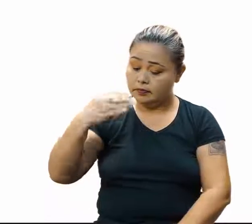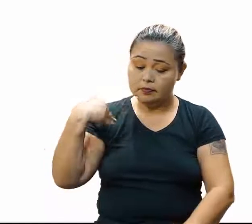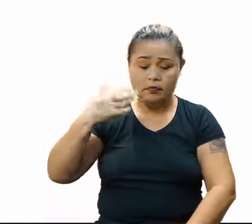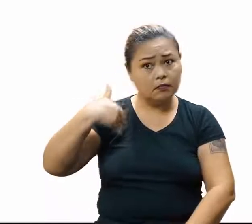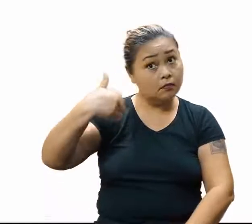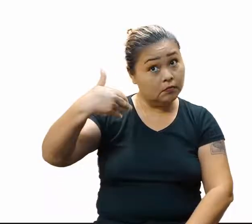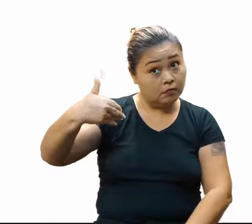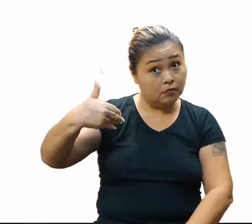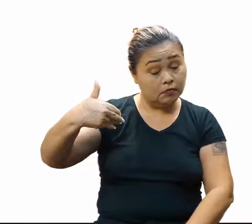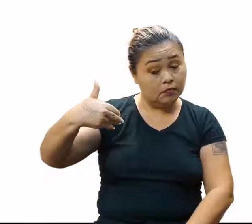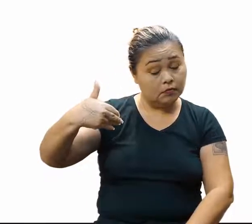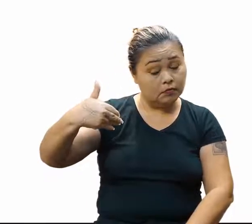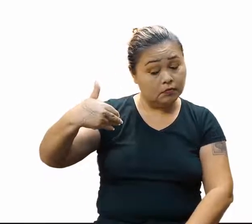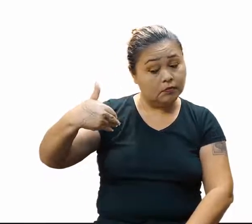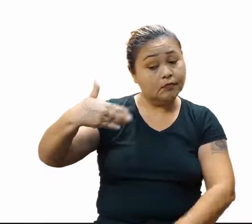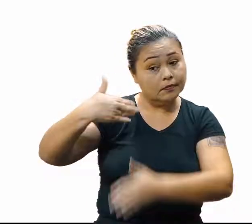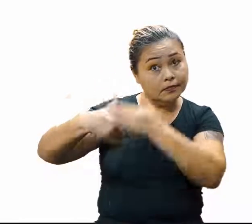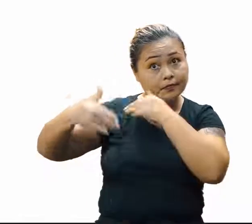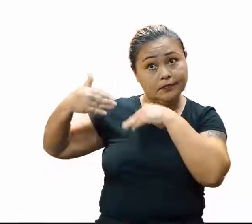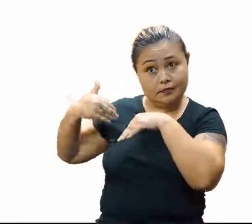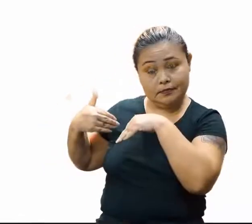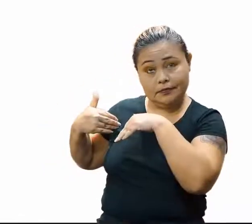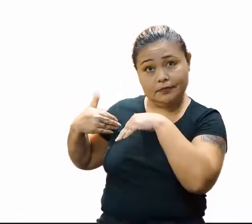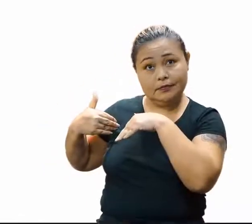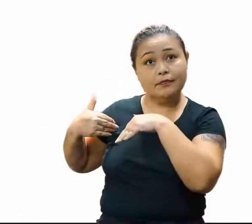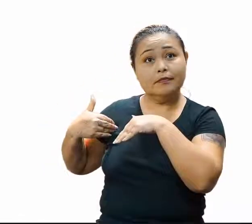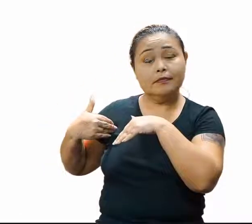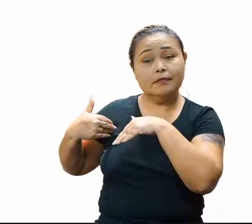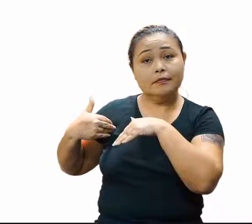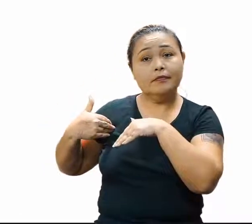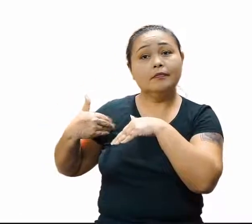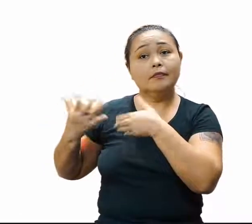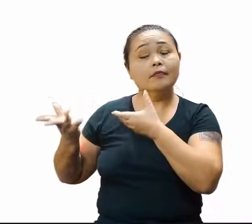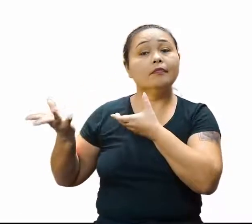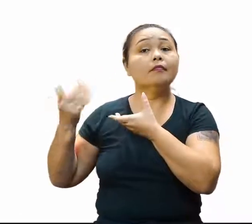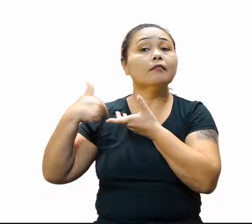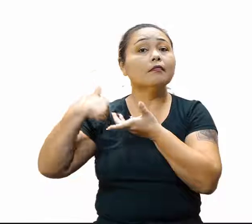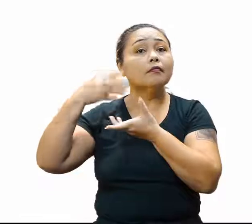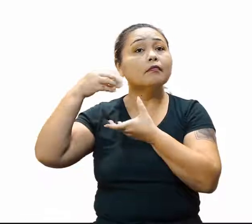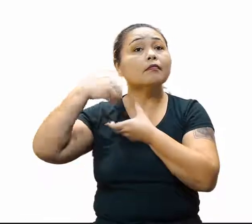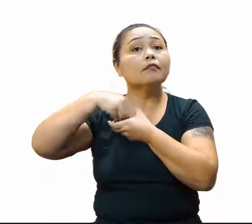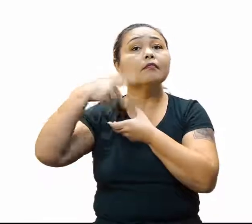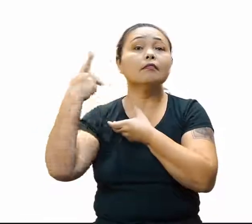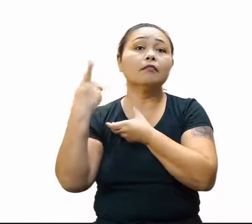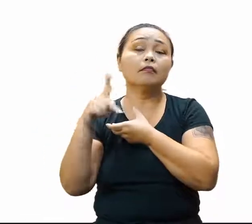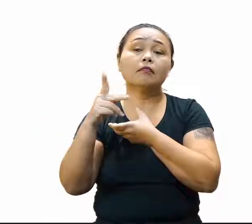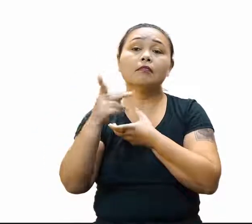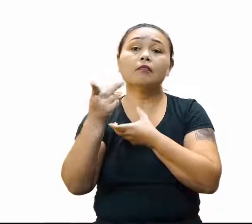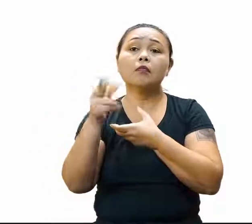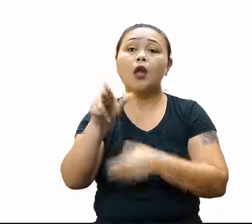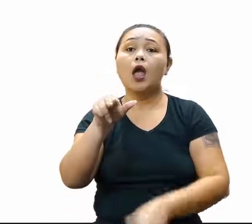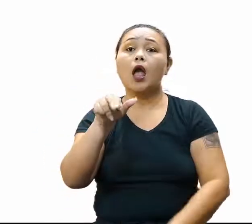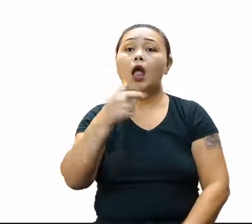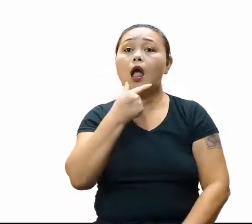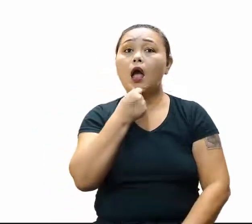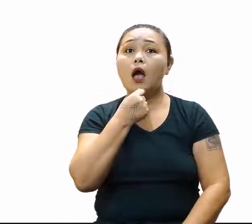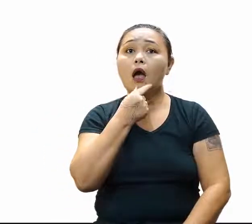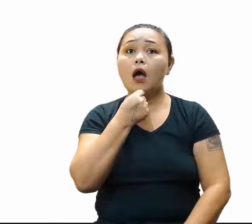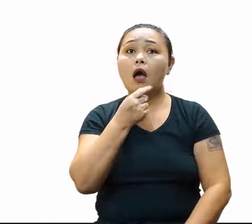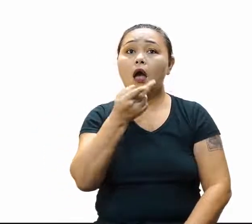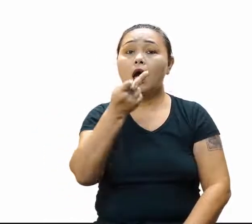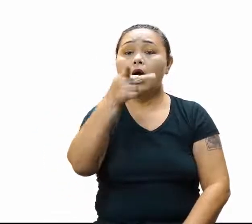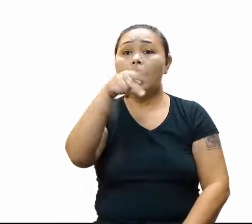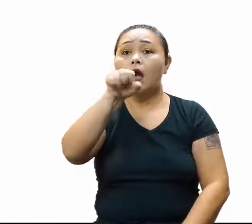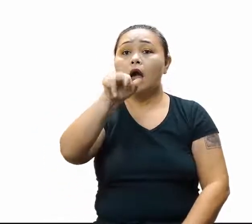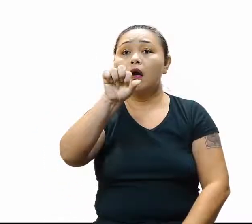baixo. Tá bom? E isso vai caber exatamente a quem? Aos irmãos Arthur